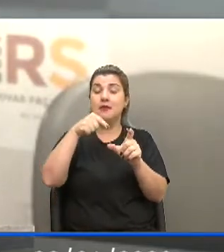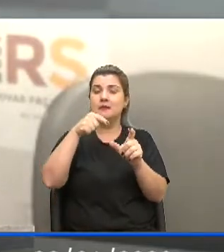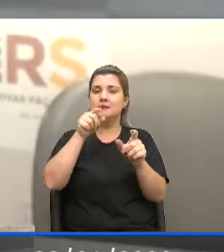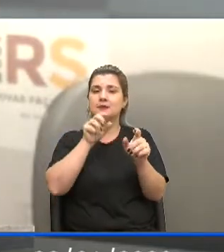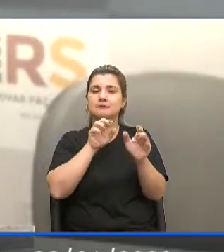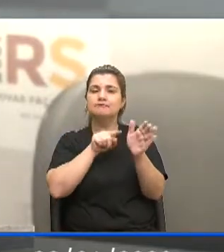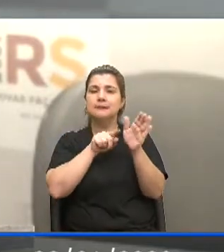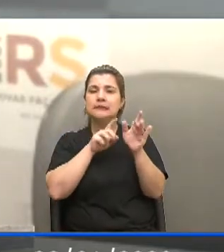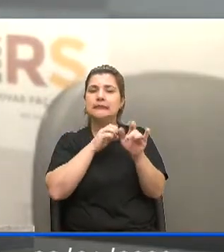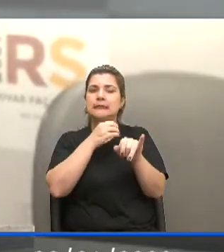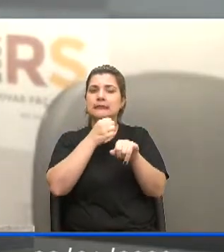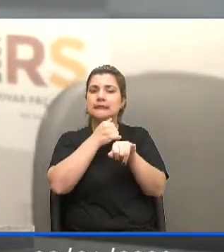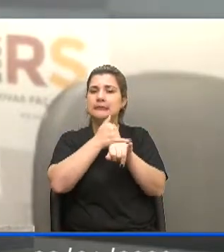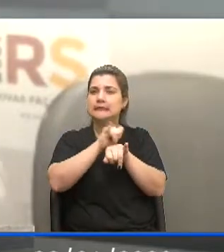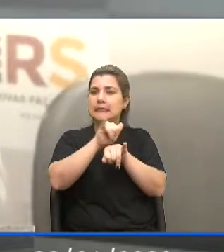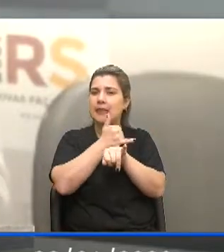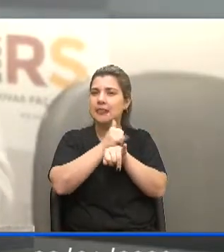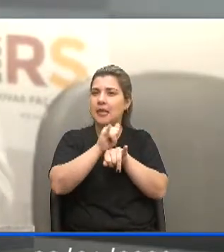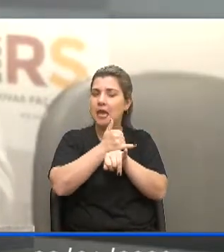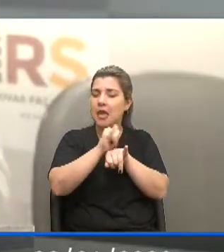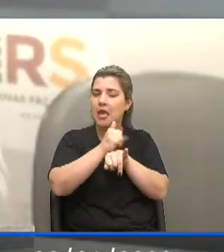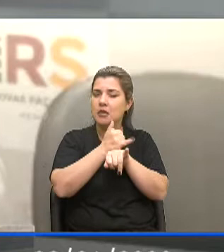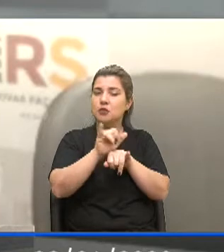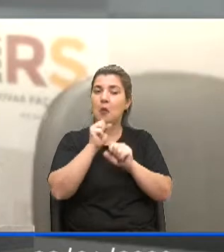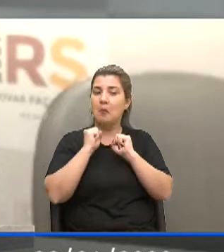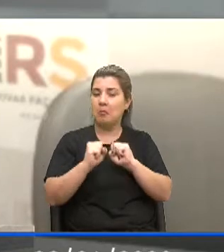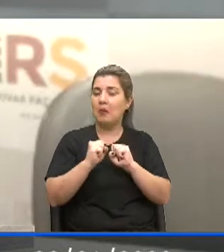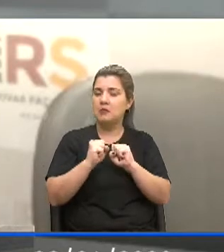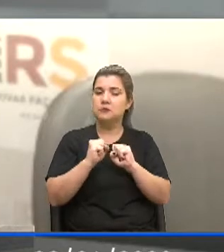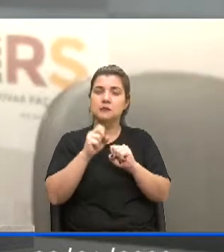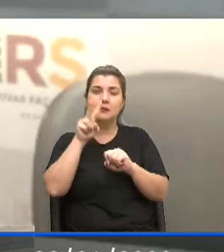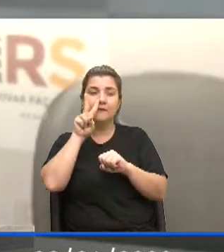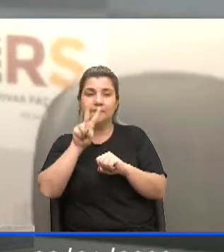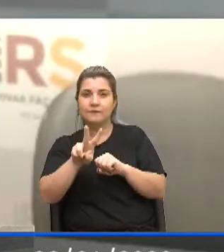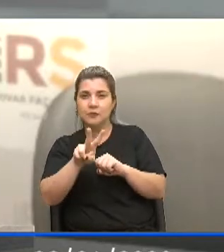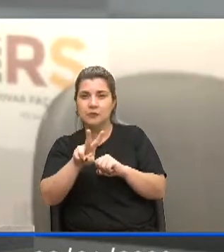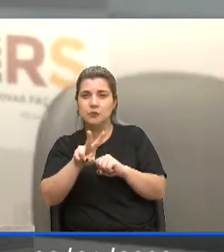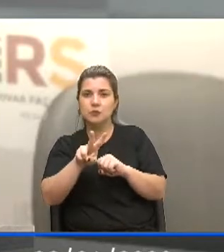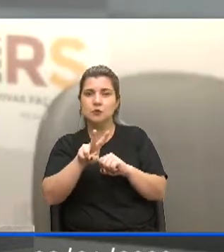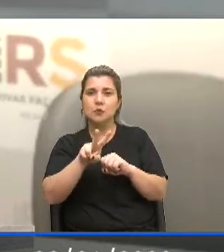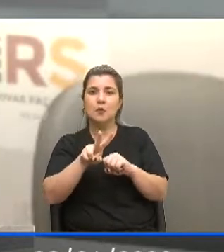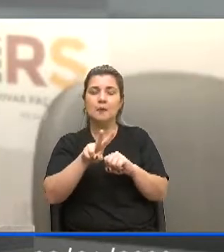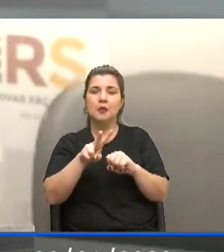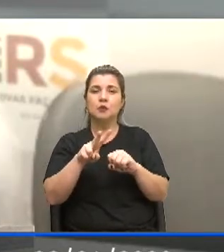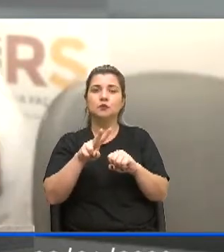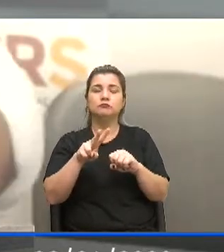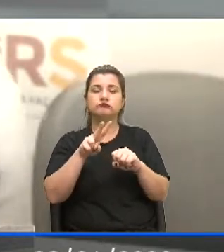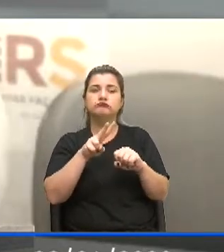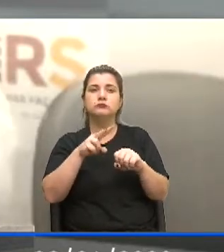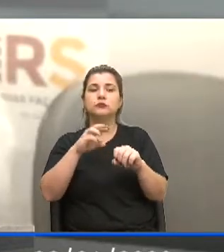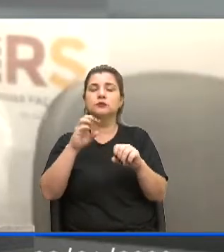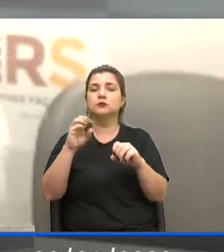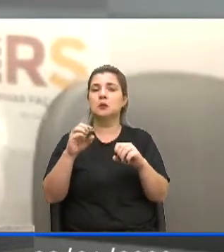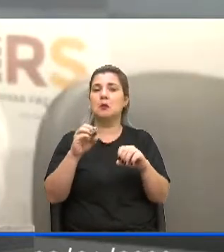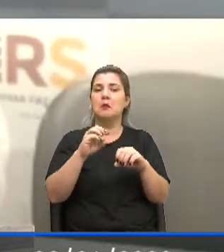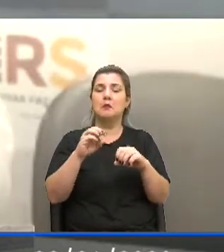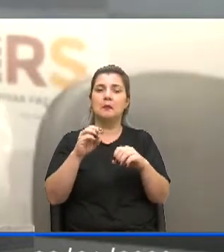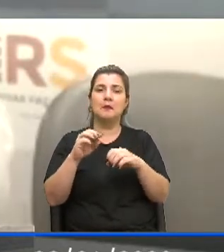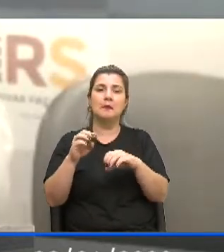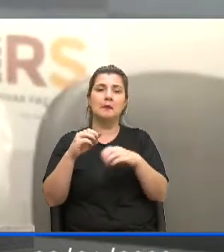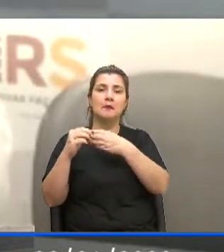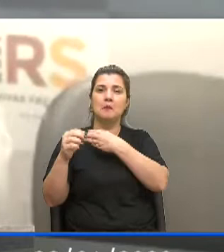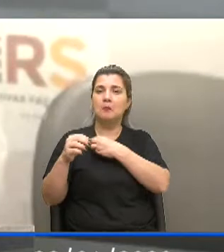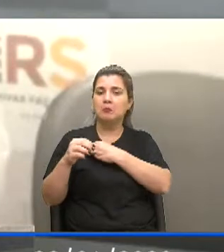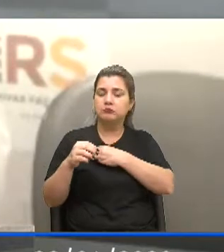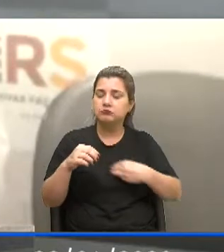solicitado pelos órgãos de fiscalização estadual e municipal para que a gente possa acompanhar o